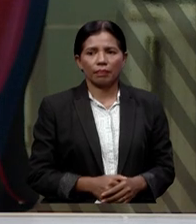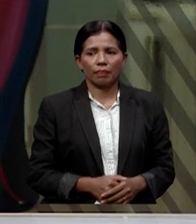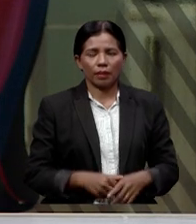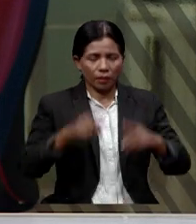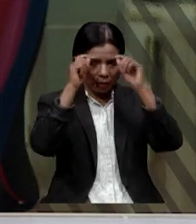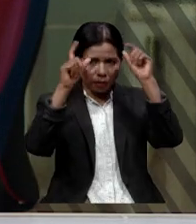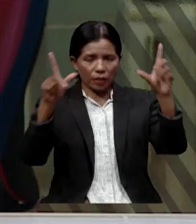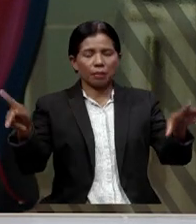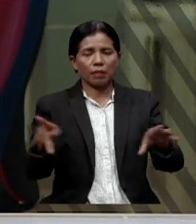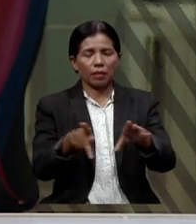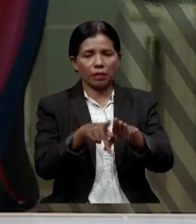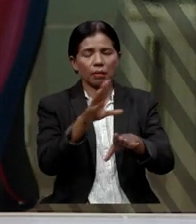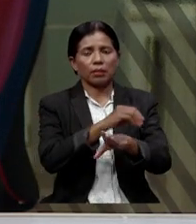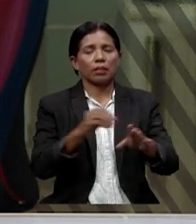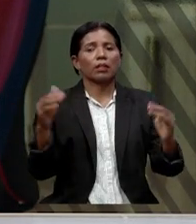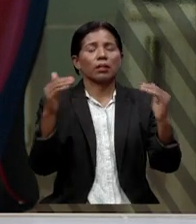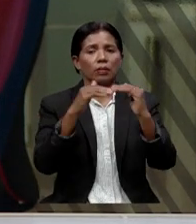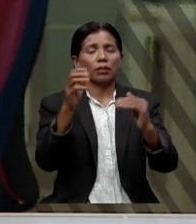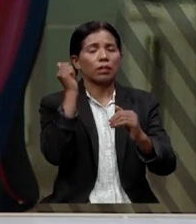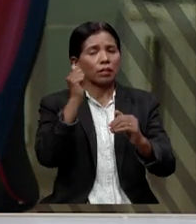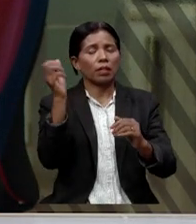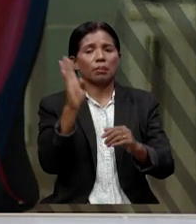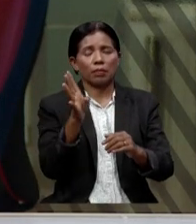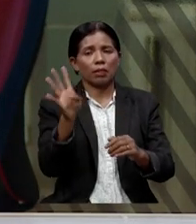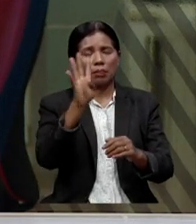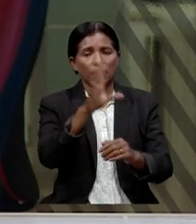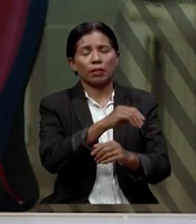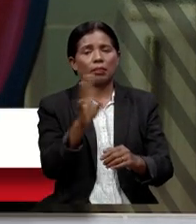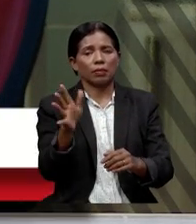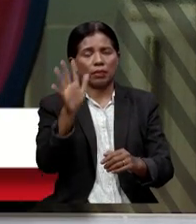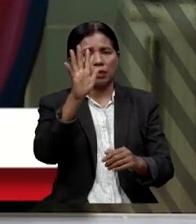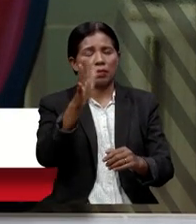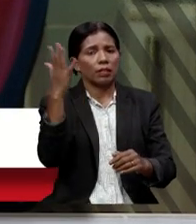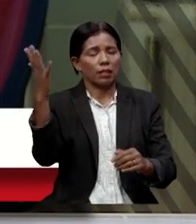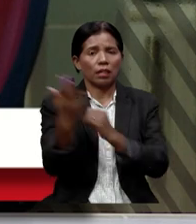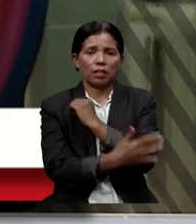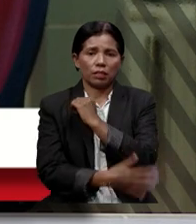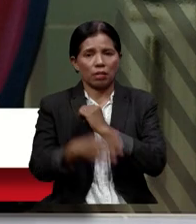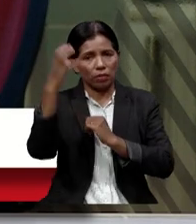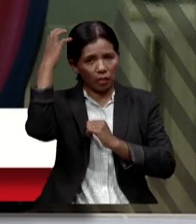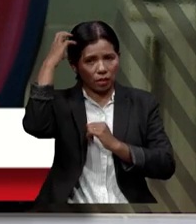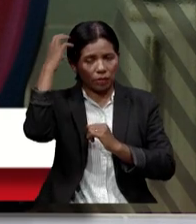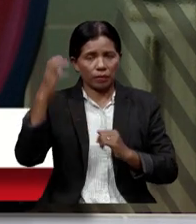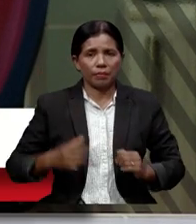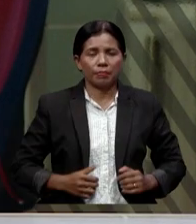Timor-Leste participa à abertura Cimeira ASEAN, badala hatnu resen hat, no hat nulu resen lima, iha Laos.